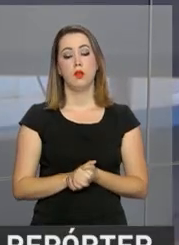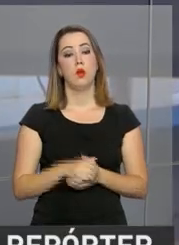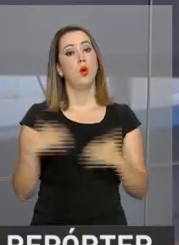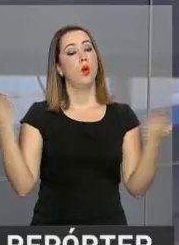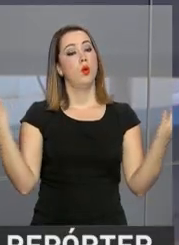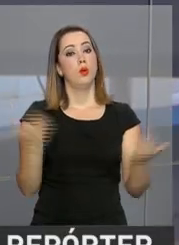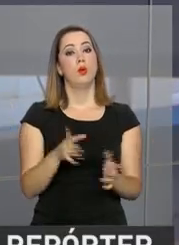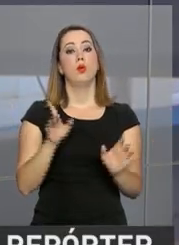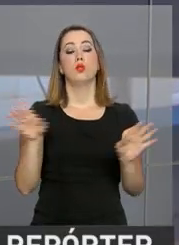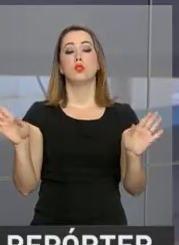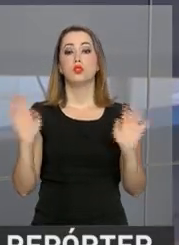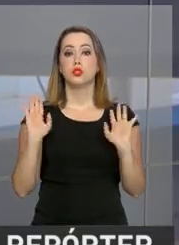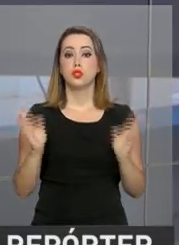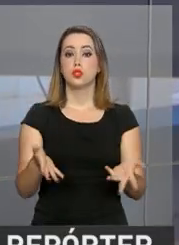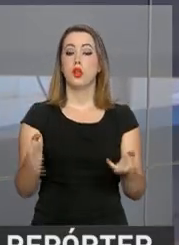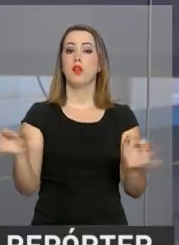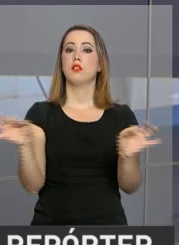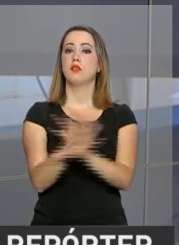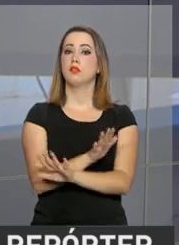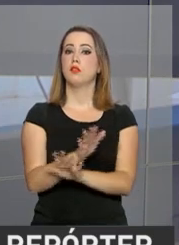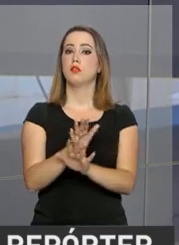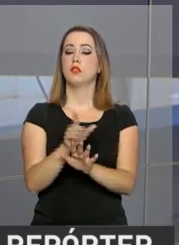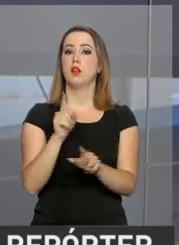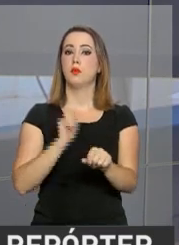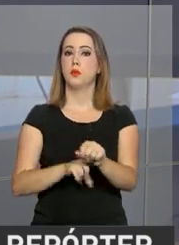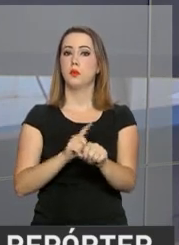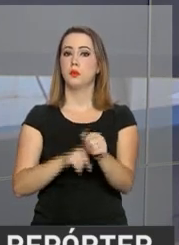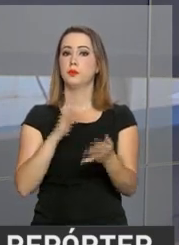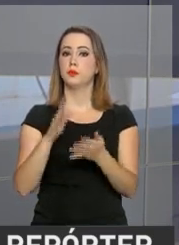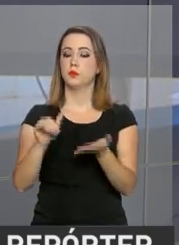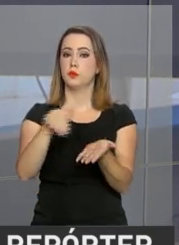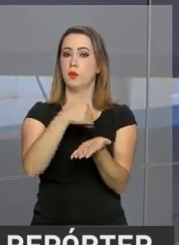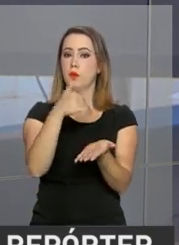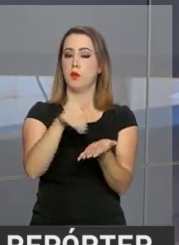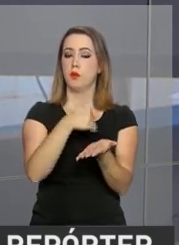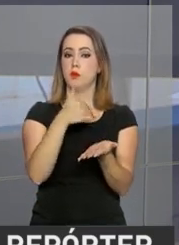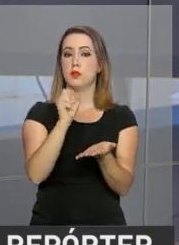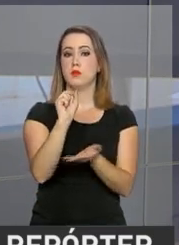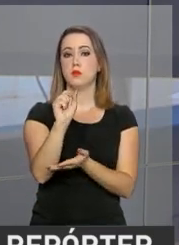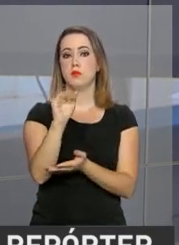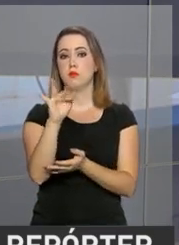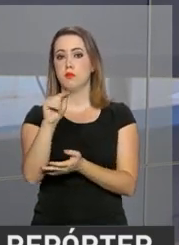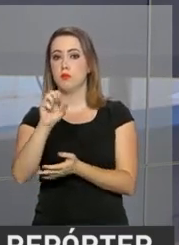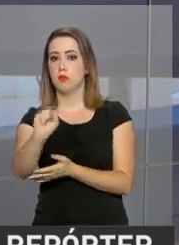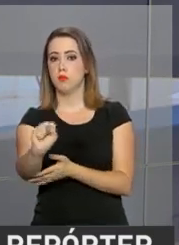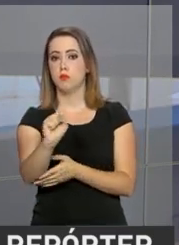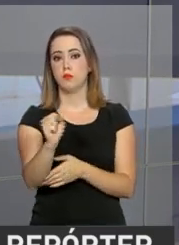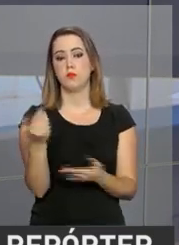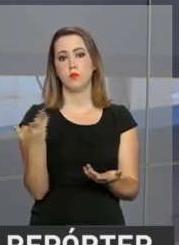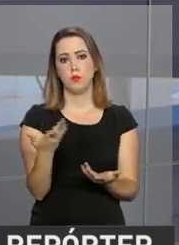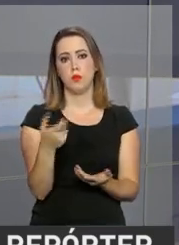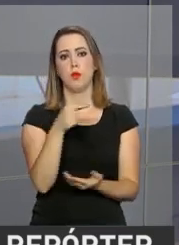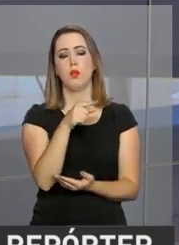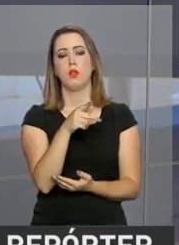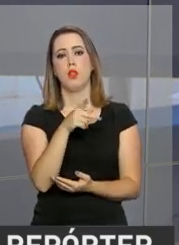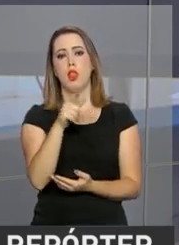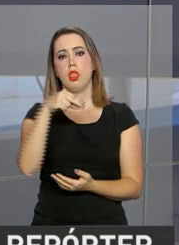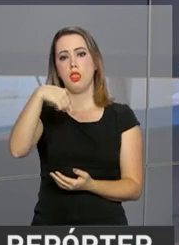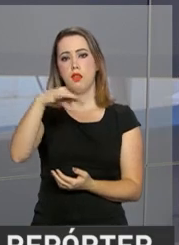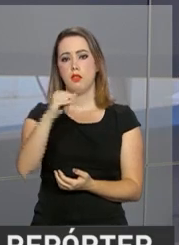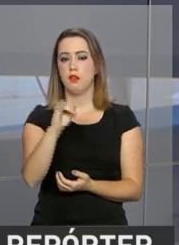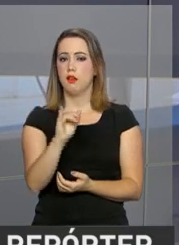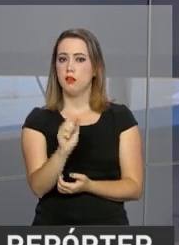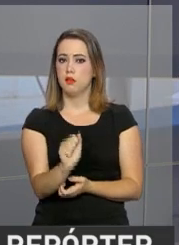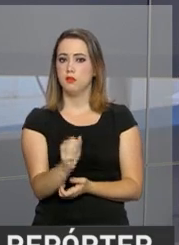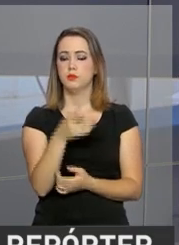termina hoje o prazo para inscrições em vagas remanescentes do fiés o fundo de financiamento estudantil a repórter Natália Melo tem